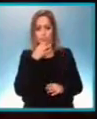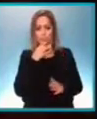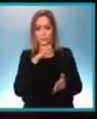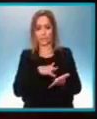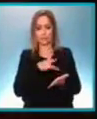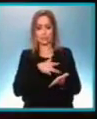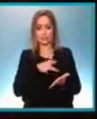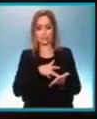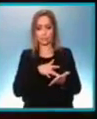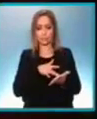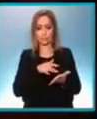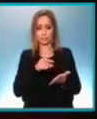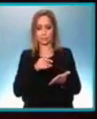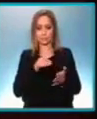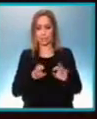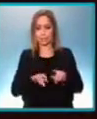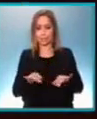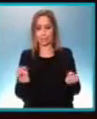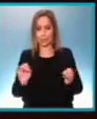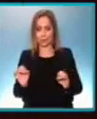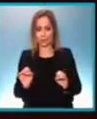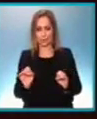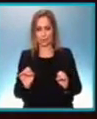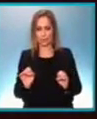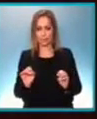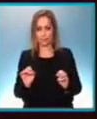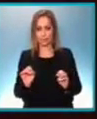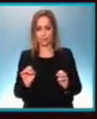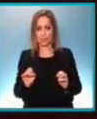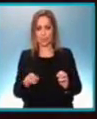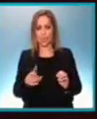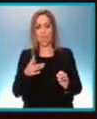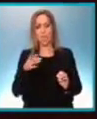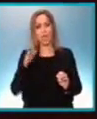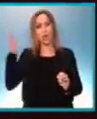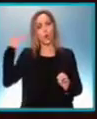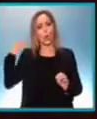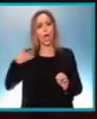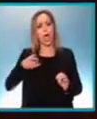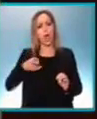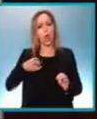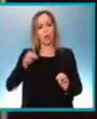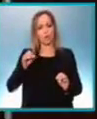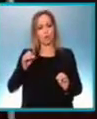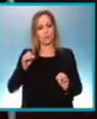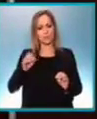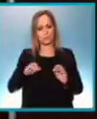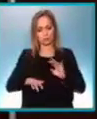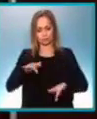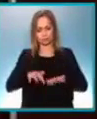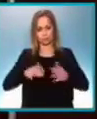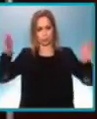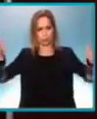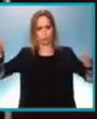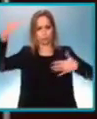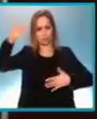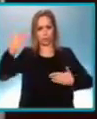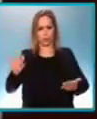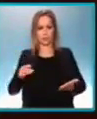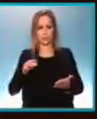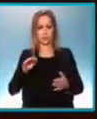sem teclas. Nos anos 90 são computadores mais ou menos deste tamanho. Agora juntemos-lhe o fax, o